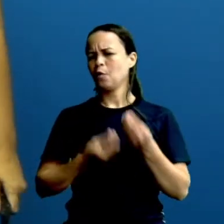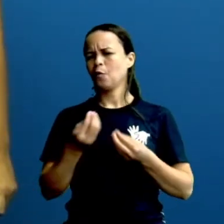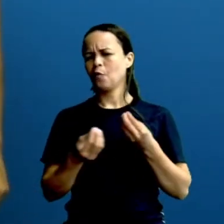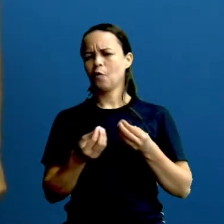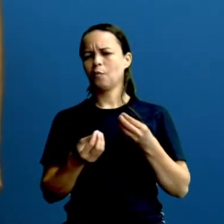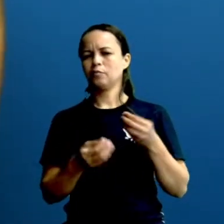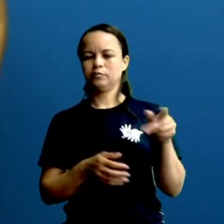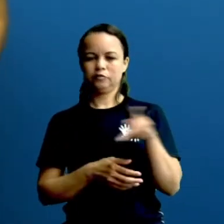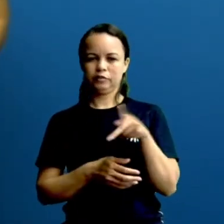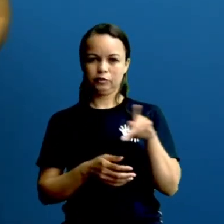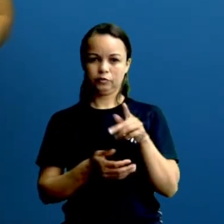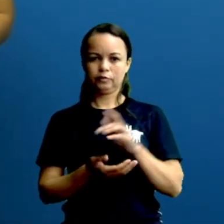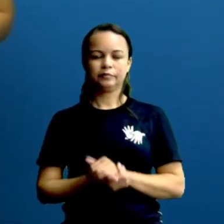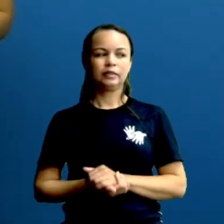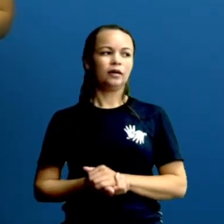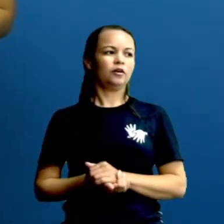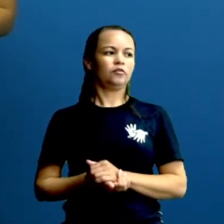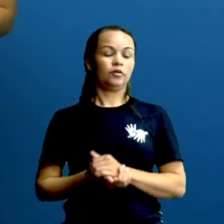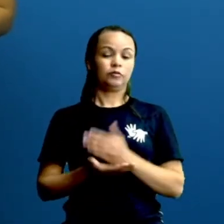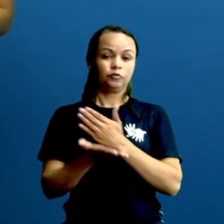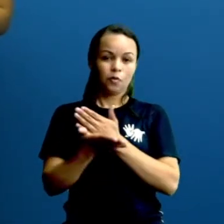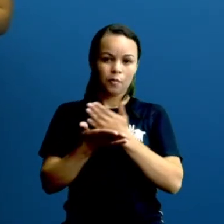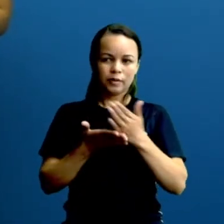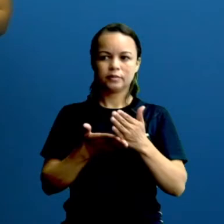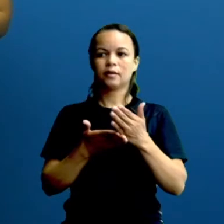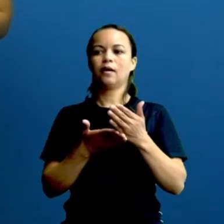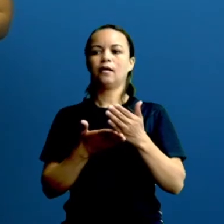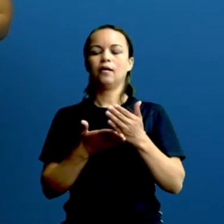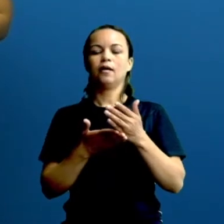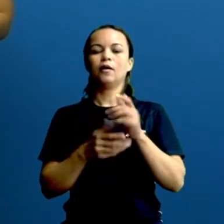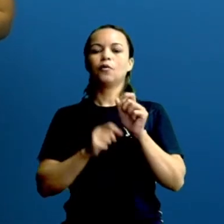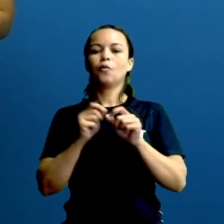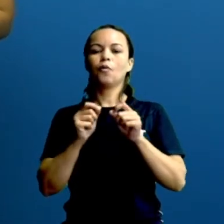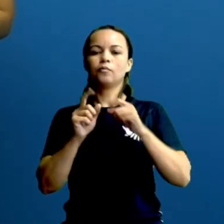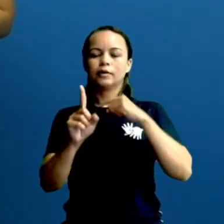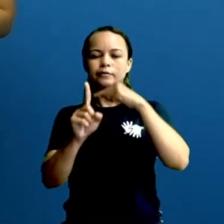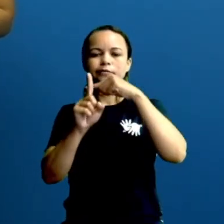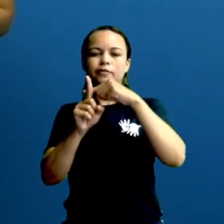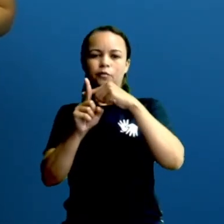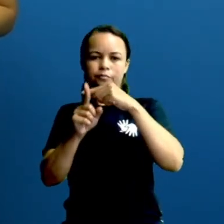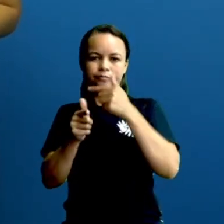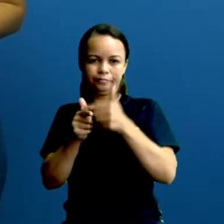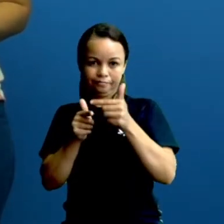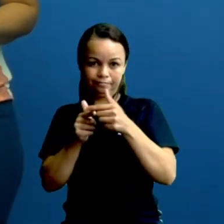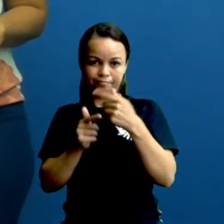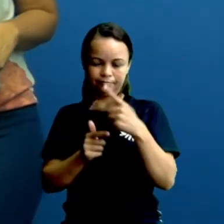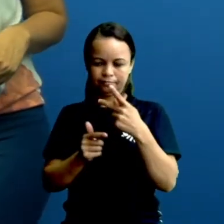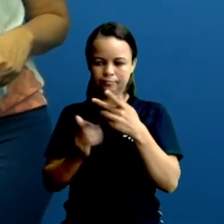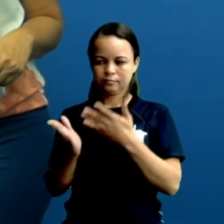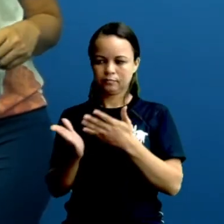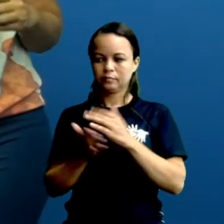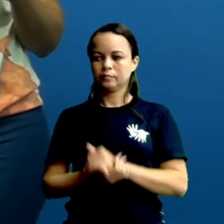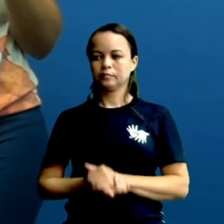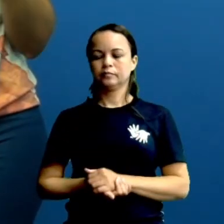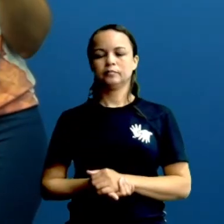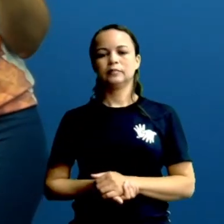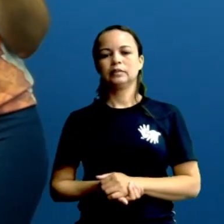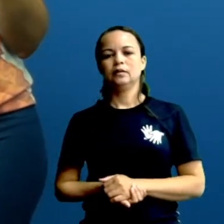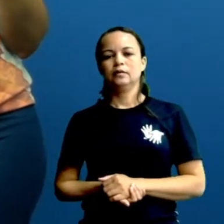professora? Nós vamos começar com a adição, certo? Com probleminhas de adição,